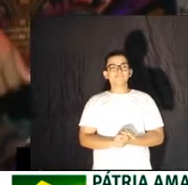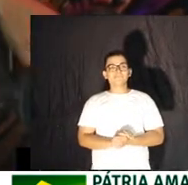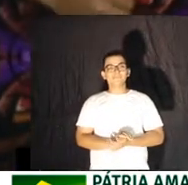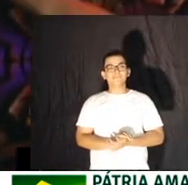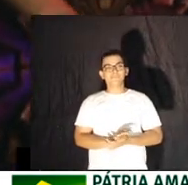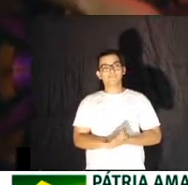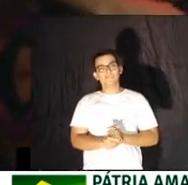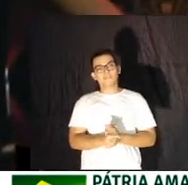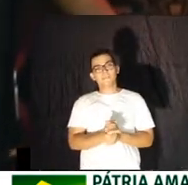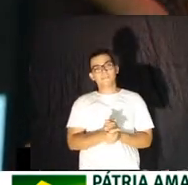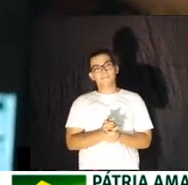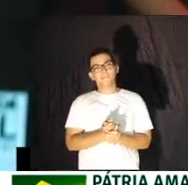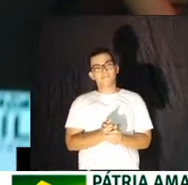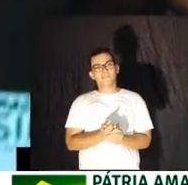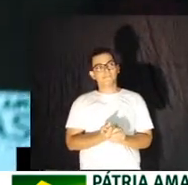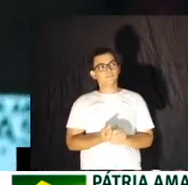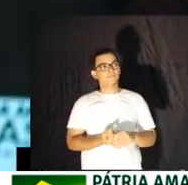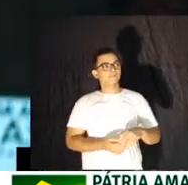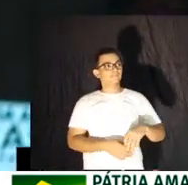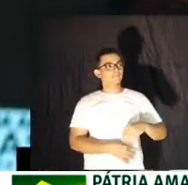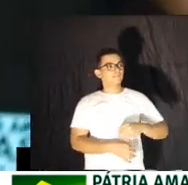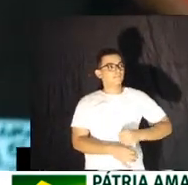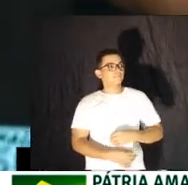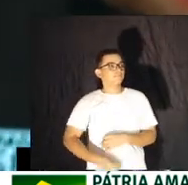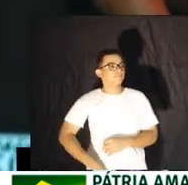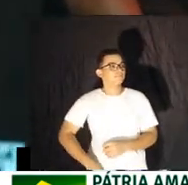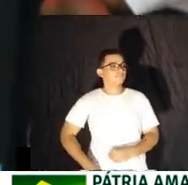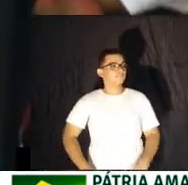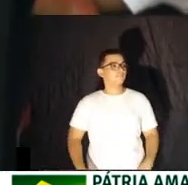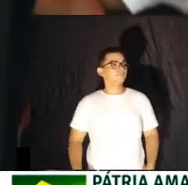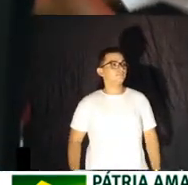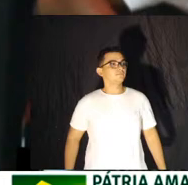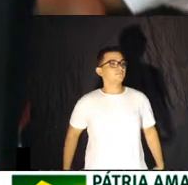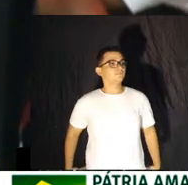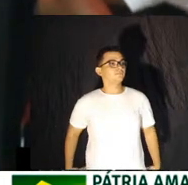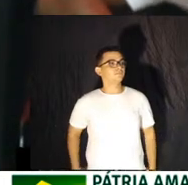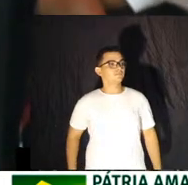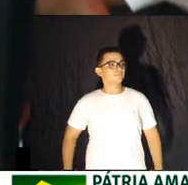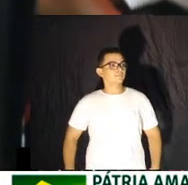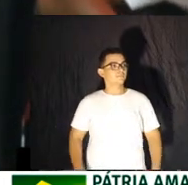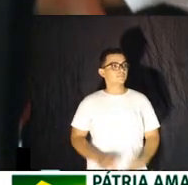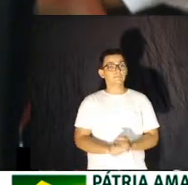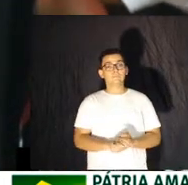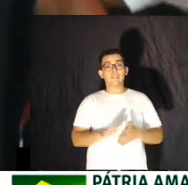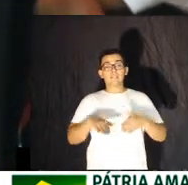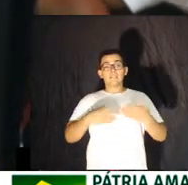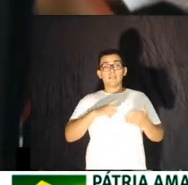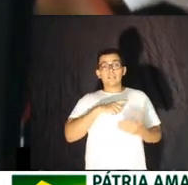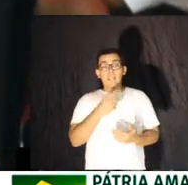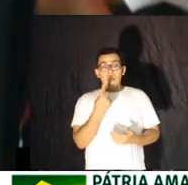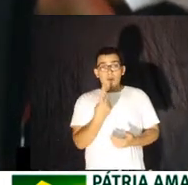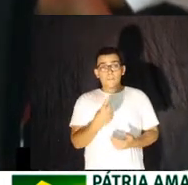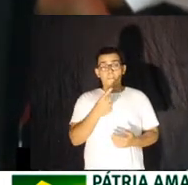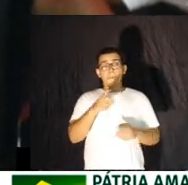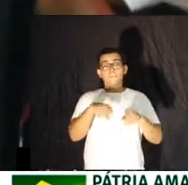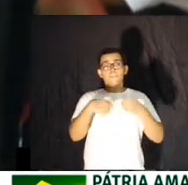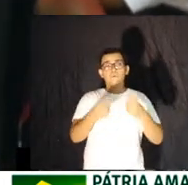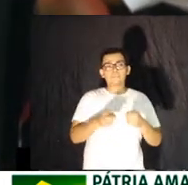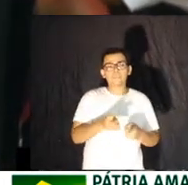lá. Uma das músicas das intérpretes que mais me pedem quando a gente está tocando por